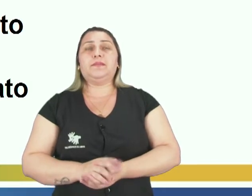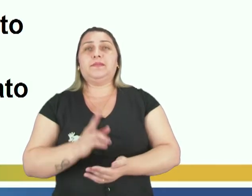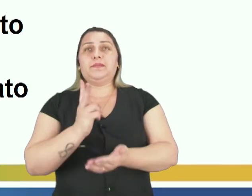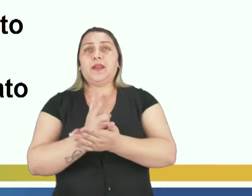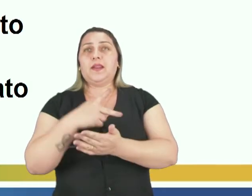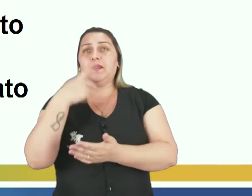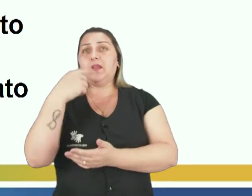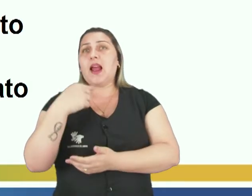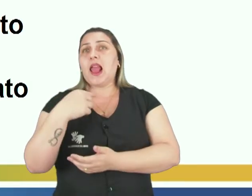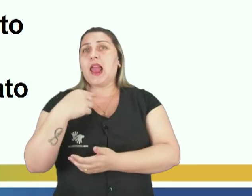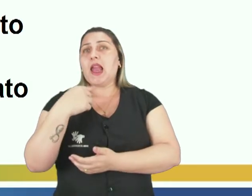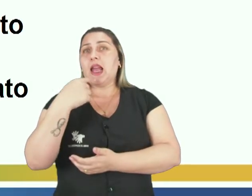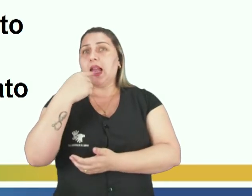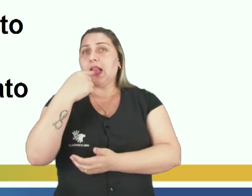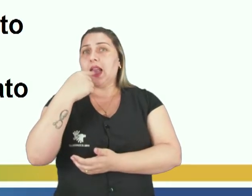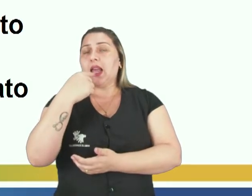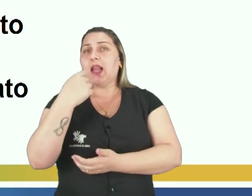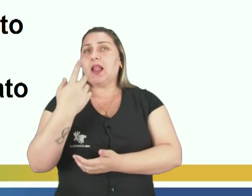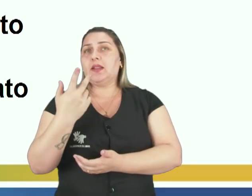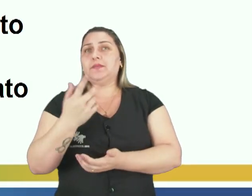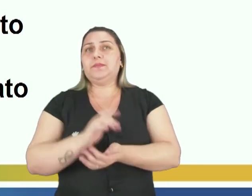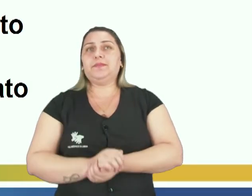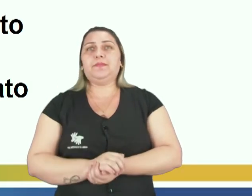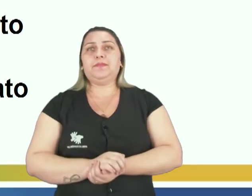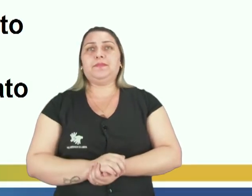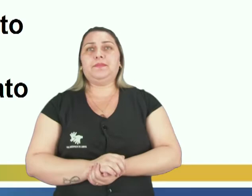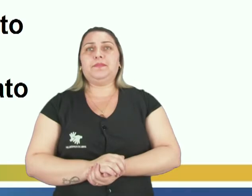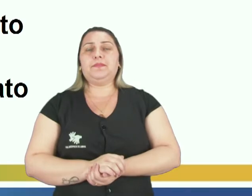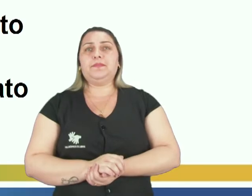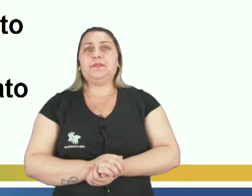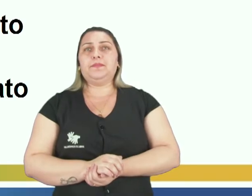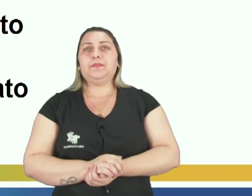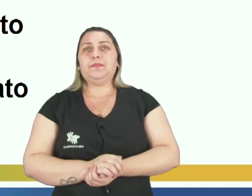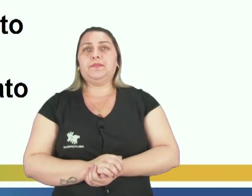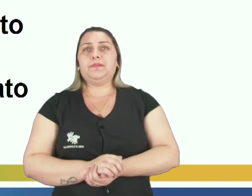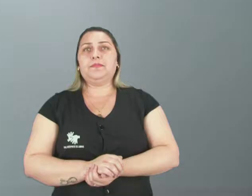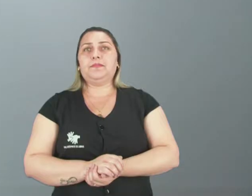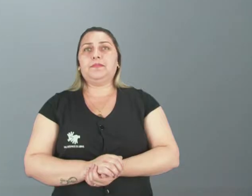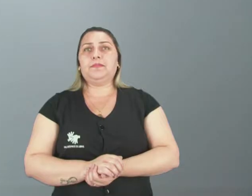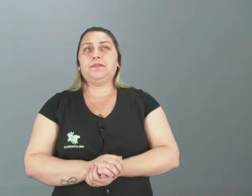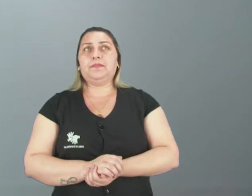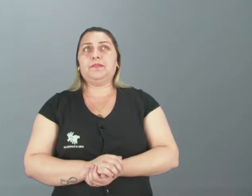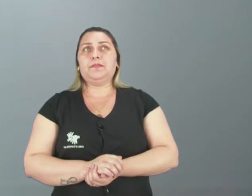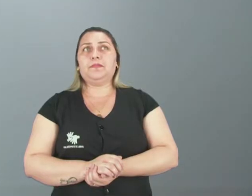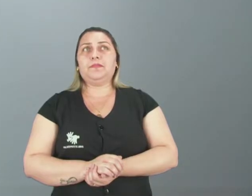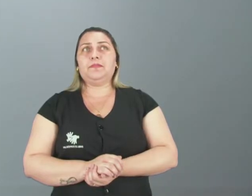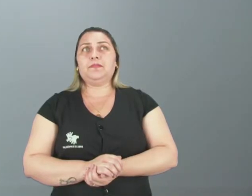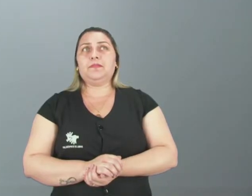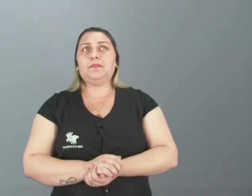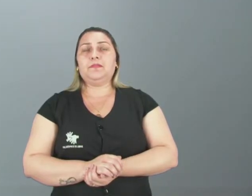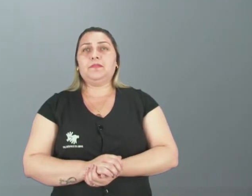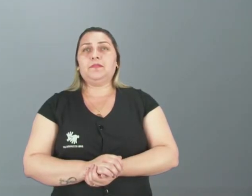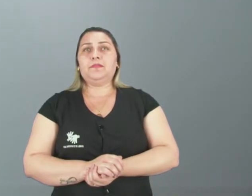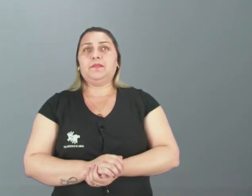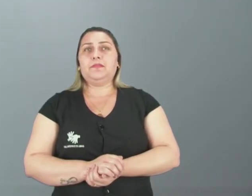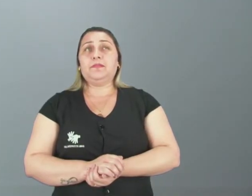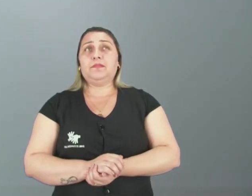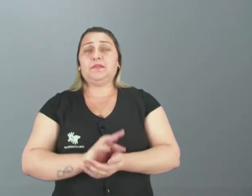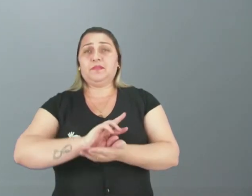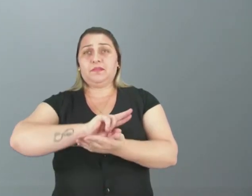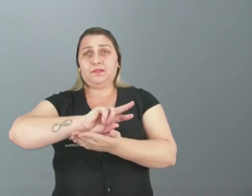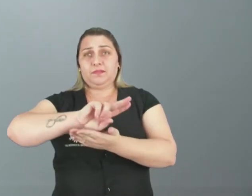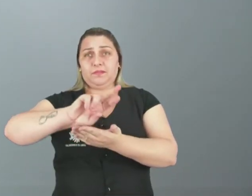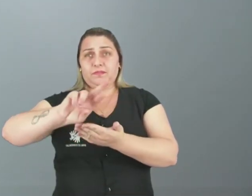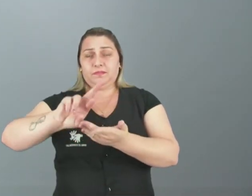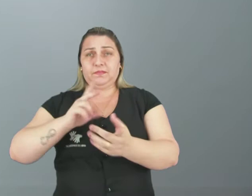e pronuncia, ó, cierto zapato, ¿sí? Aí chamamos o cesseu com C. Esta é uma variação que